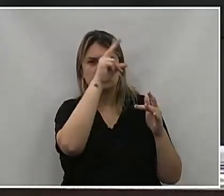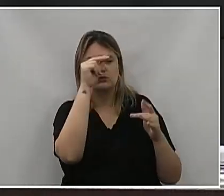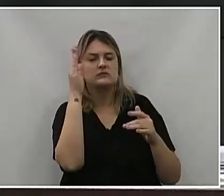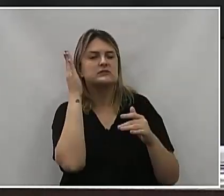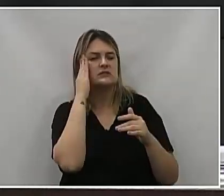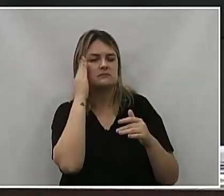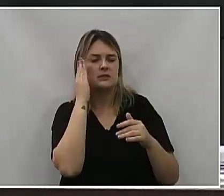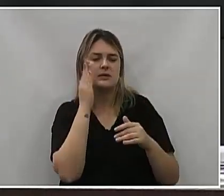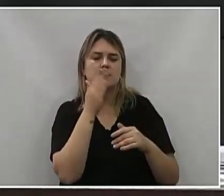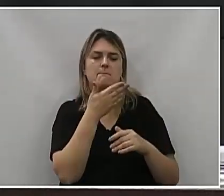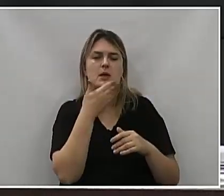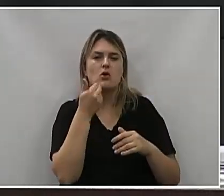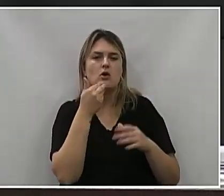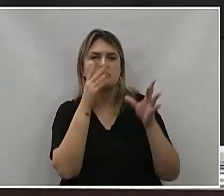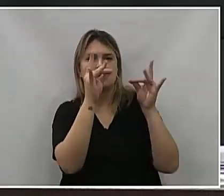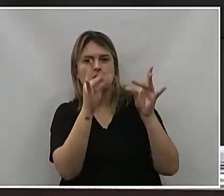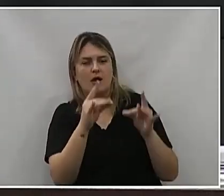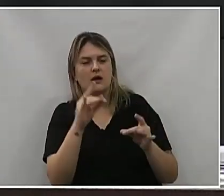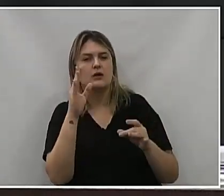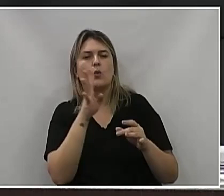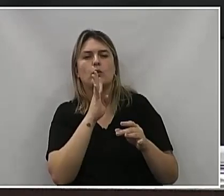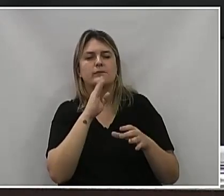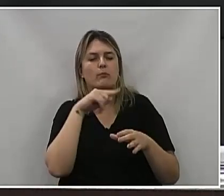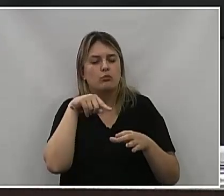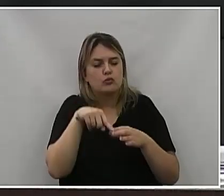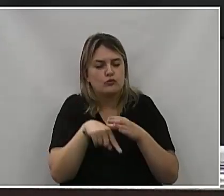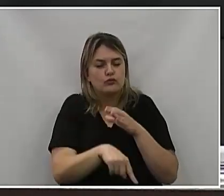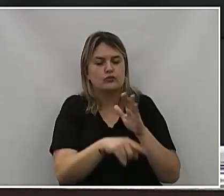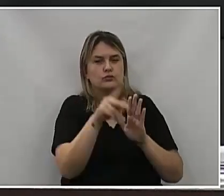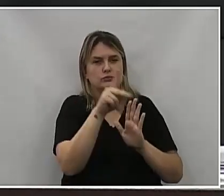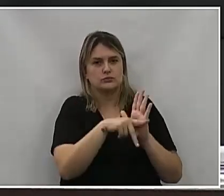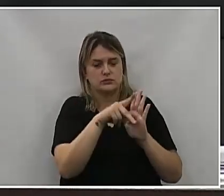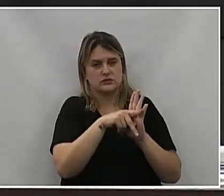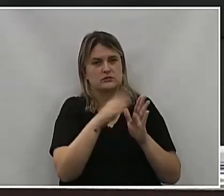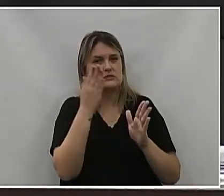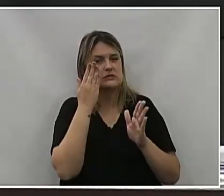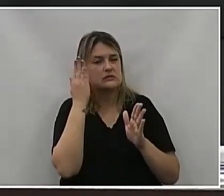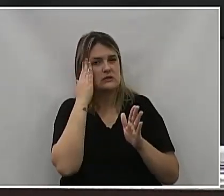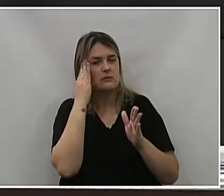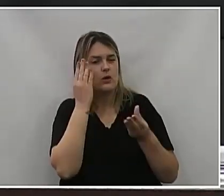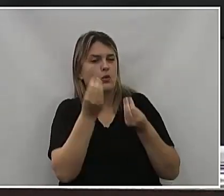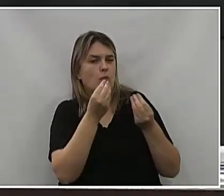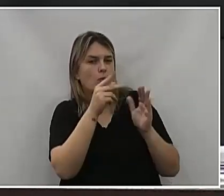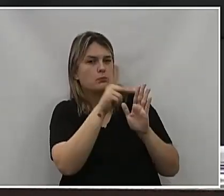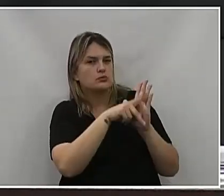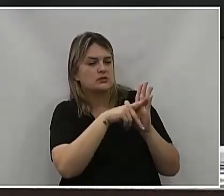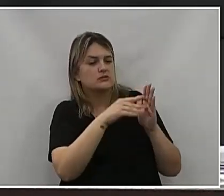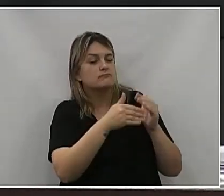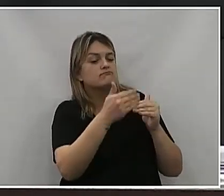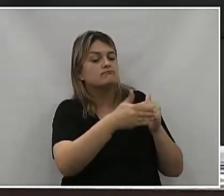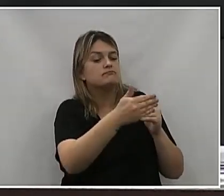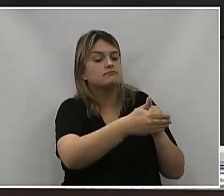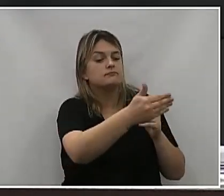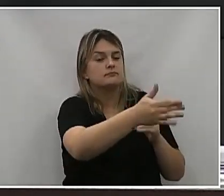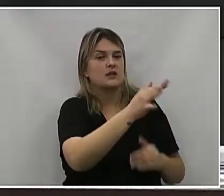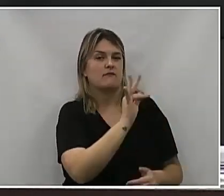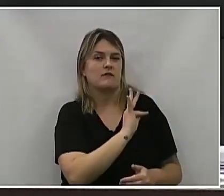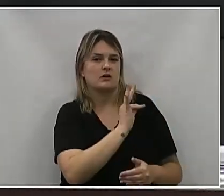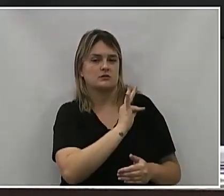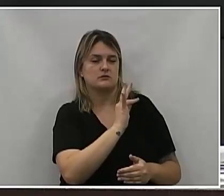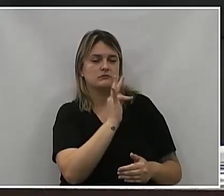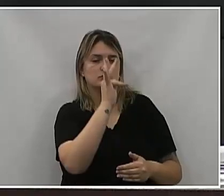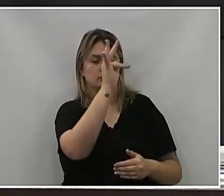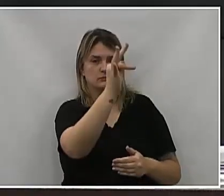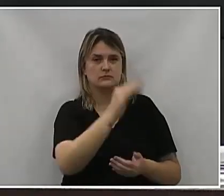para saber e para dar andamento também nesses processos aí que possa vir a